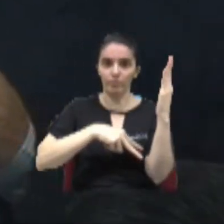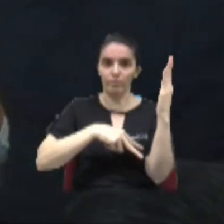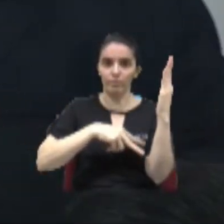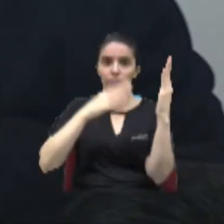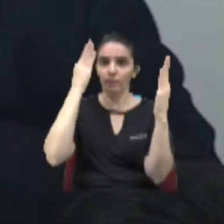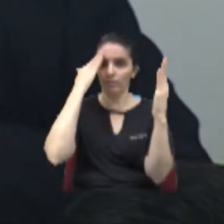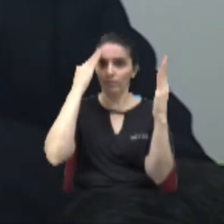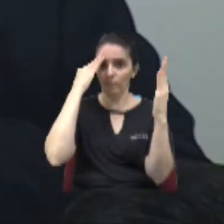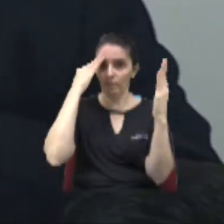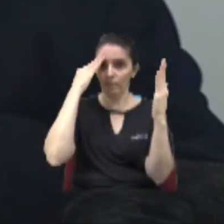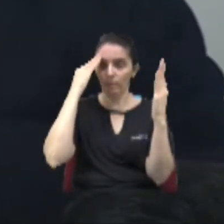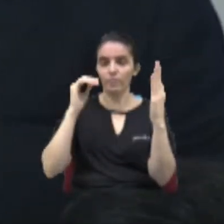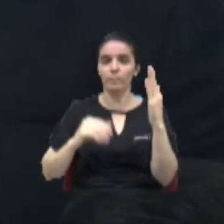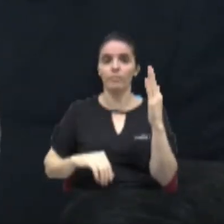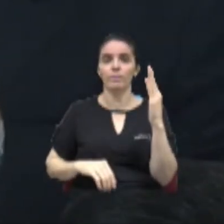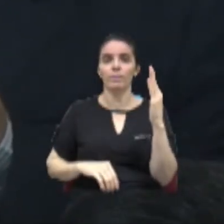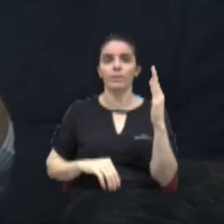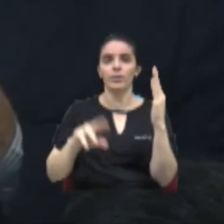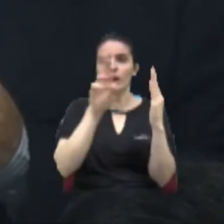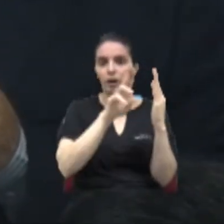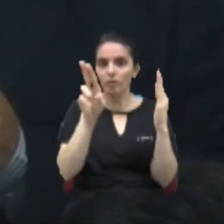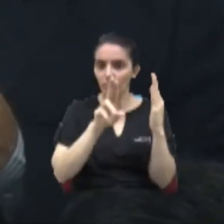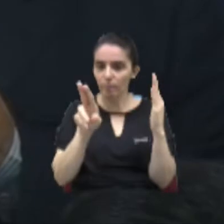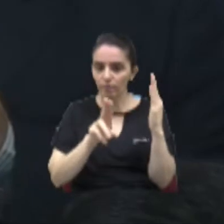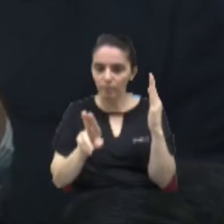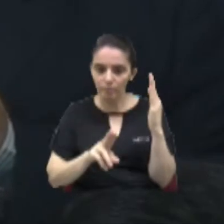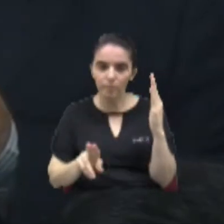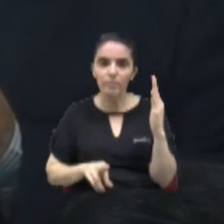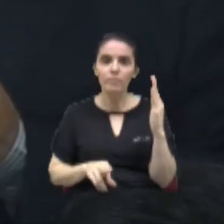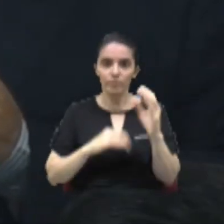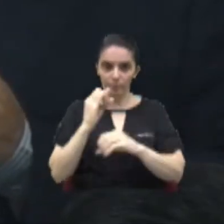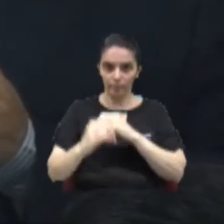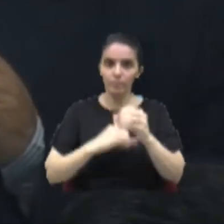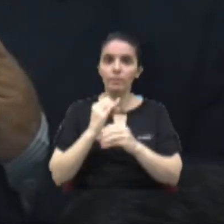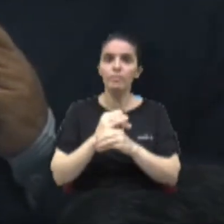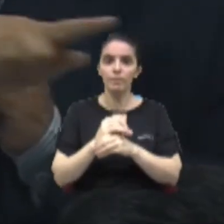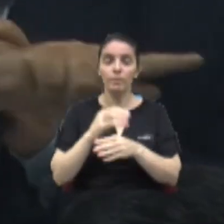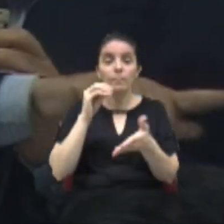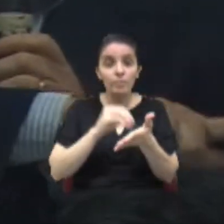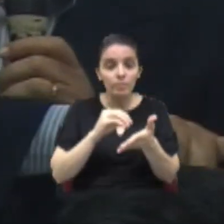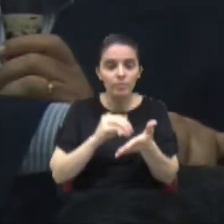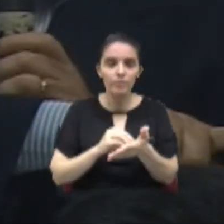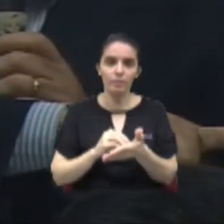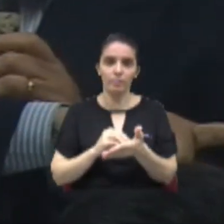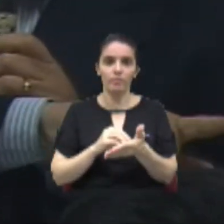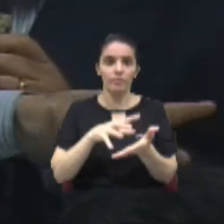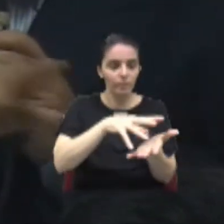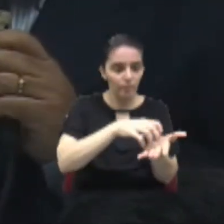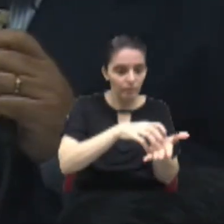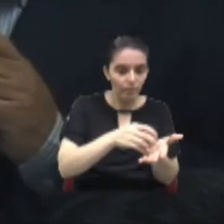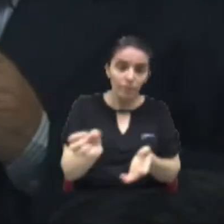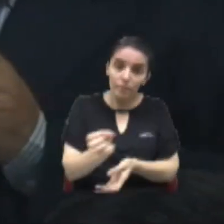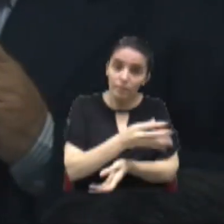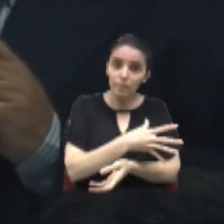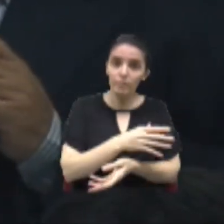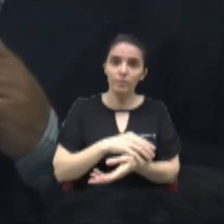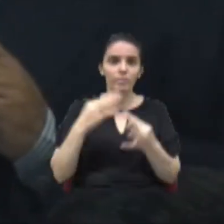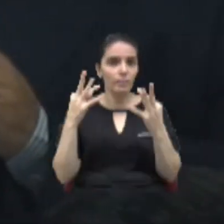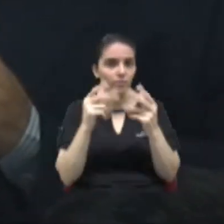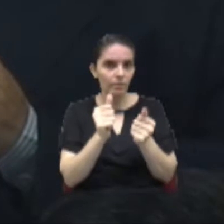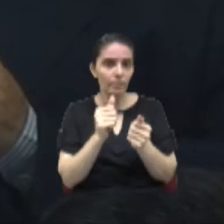quando, nos 900 apartamentos do Rubi, as listas elas mudavam muito, porque